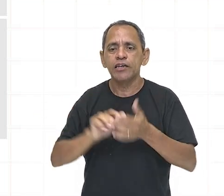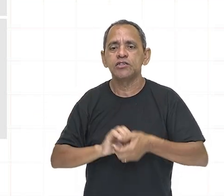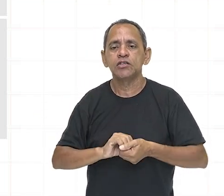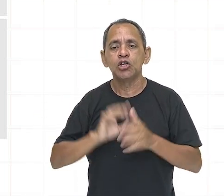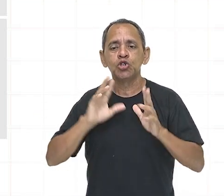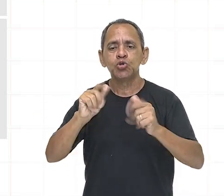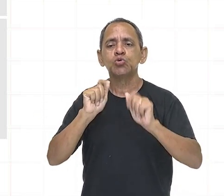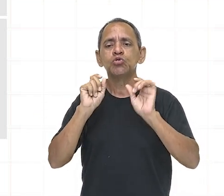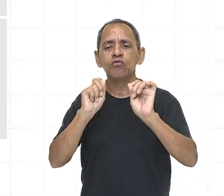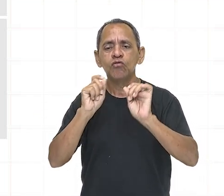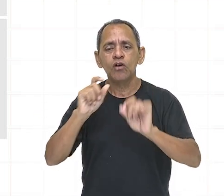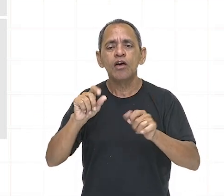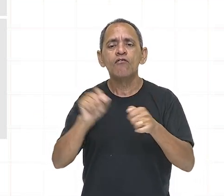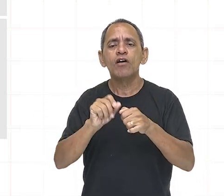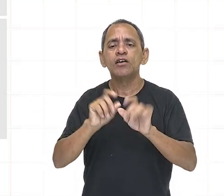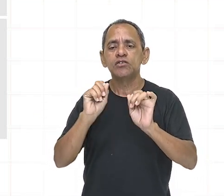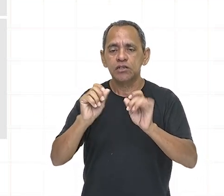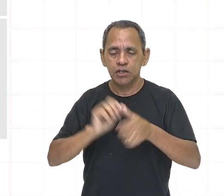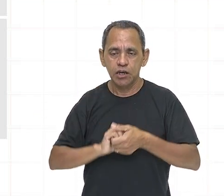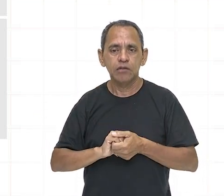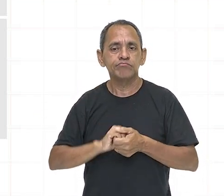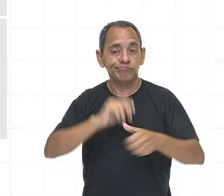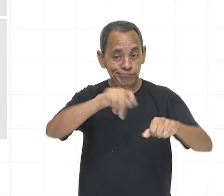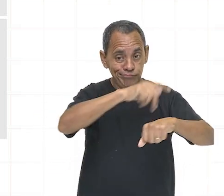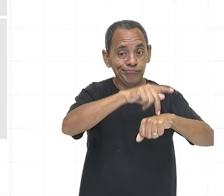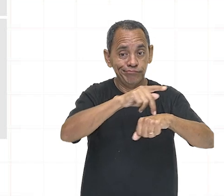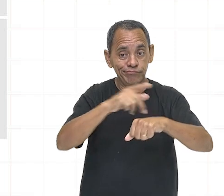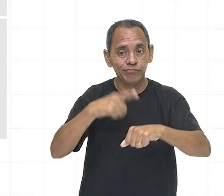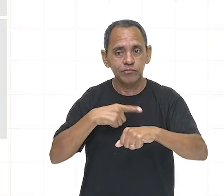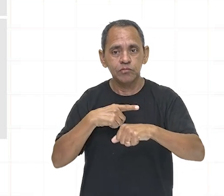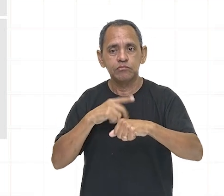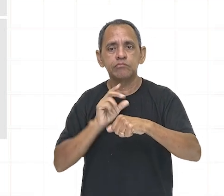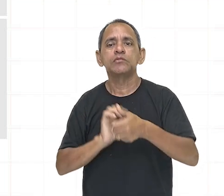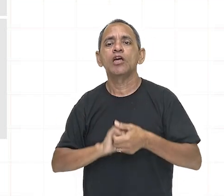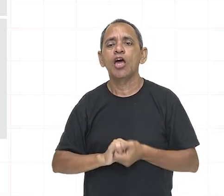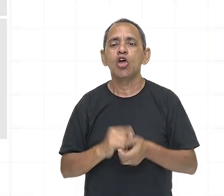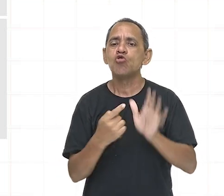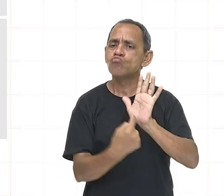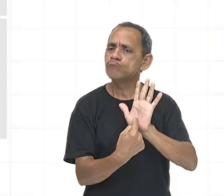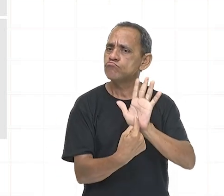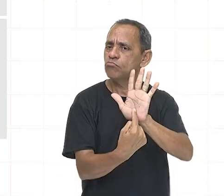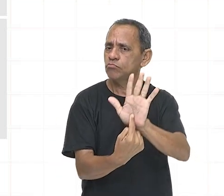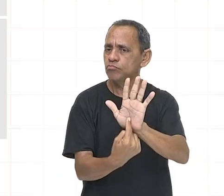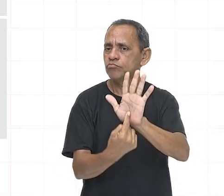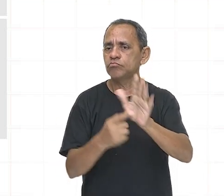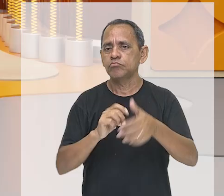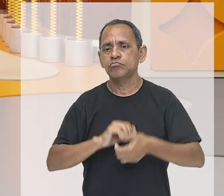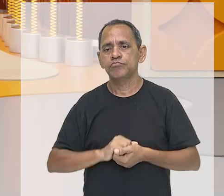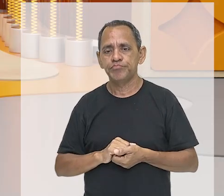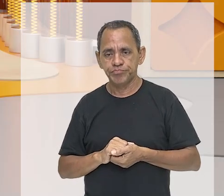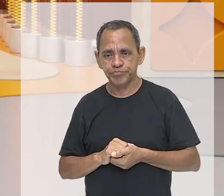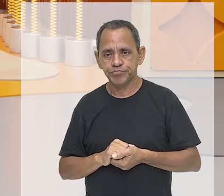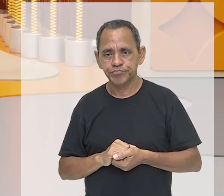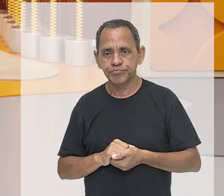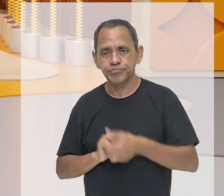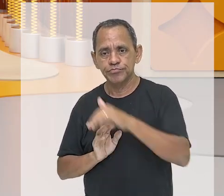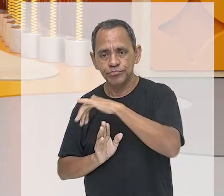fazendo com que esses países eles tenham grande destaque. Agora, a gente vai observar agora também,